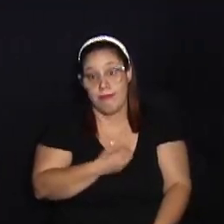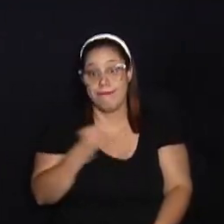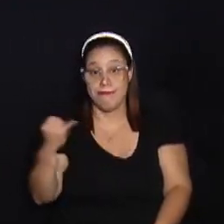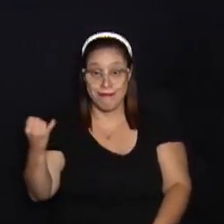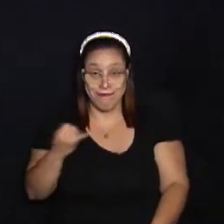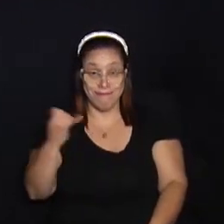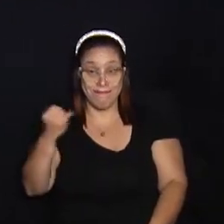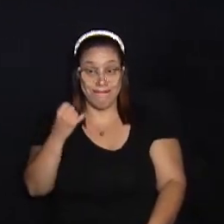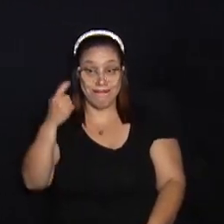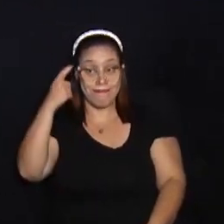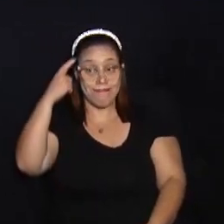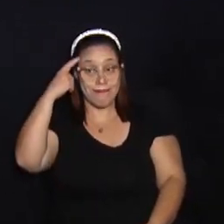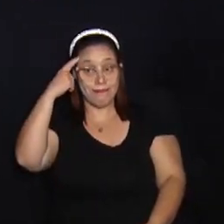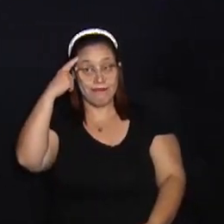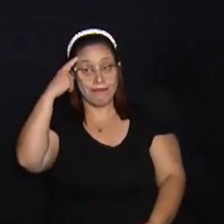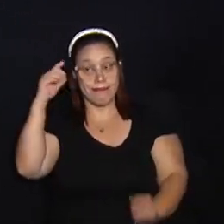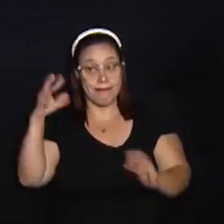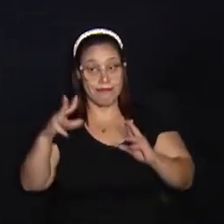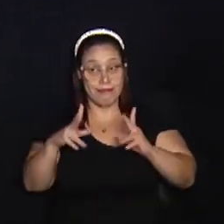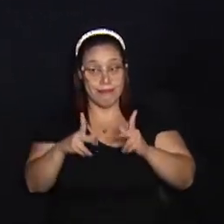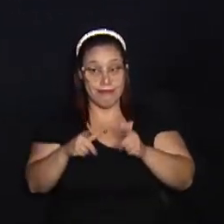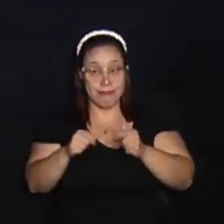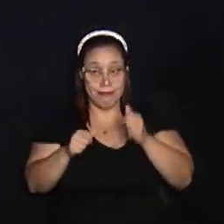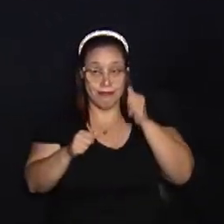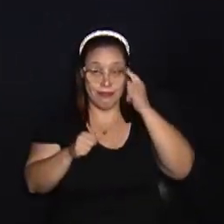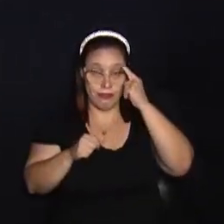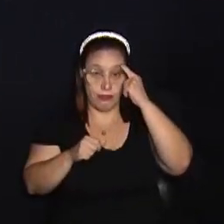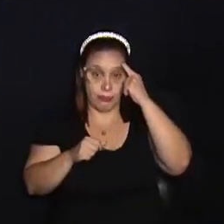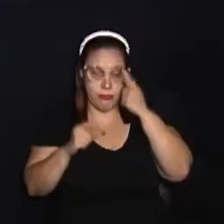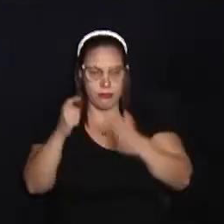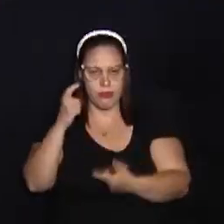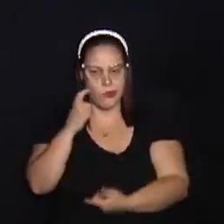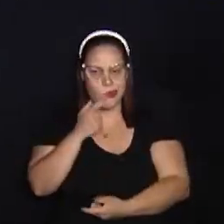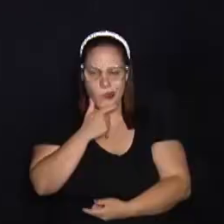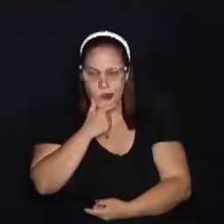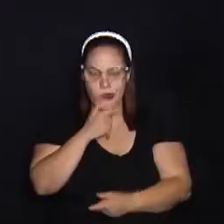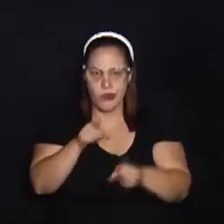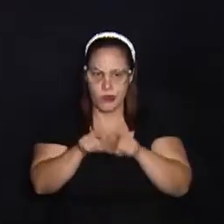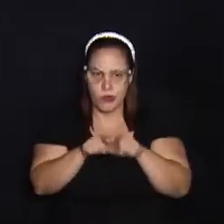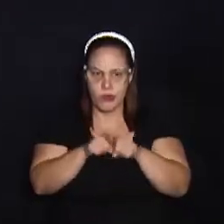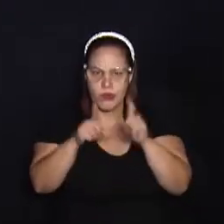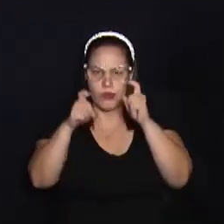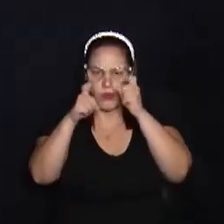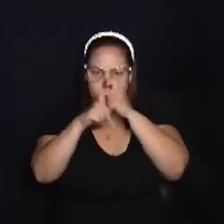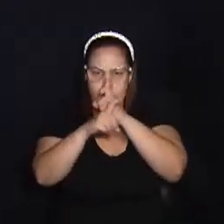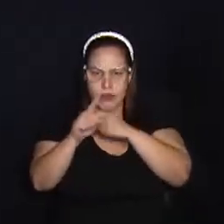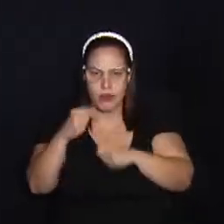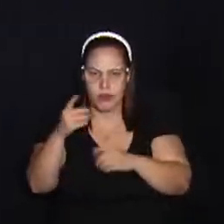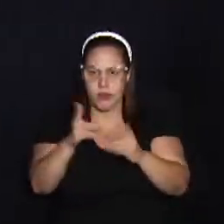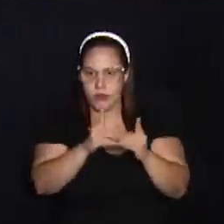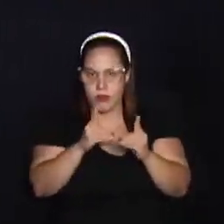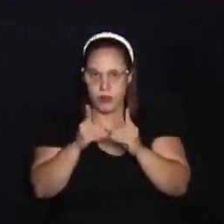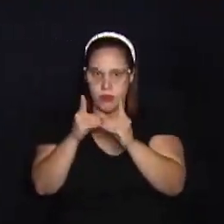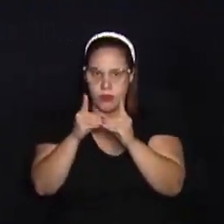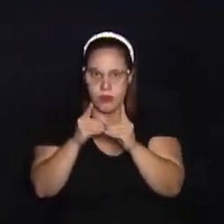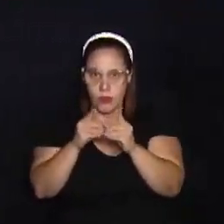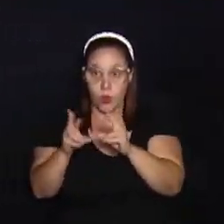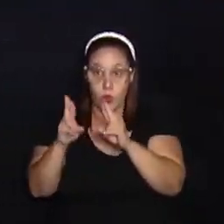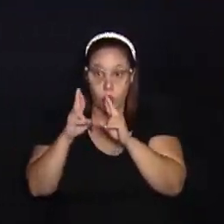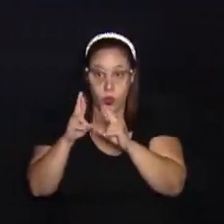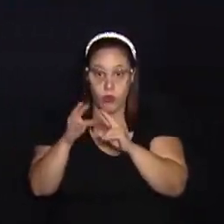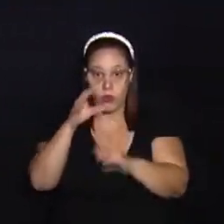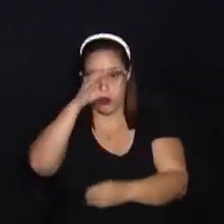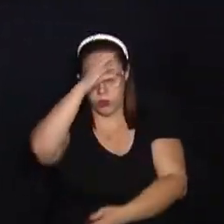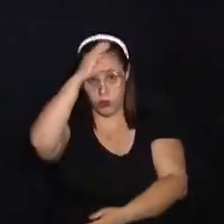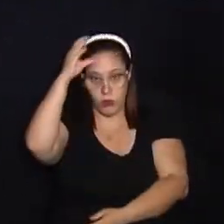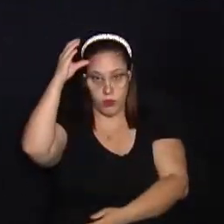é muito importante a gente pensar em tudo isso, né, e também acho que o grande desafio, além de atender as expectativas do